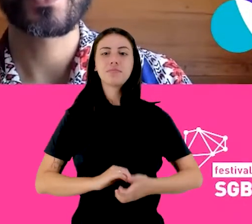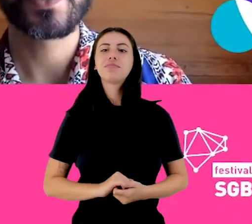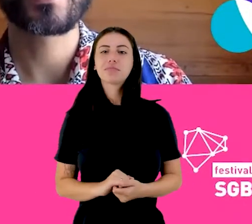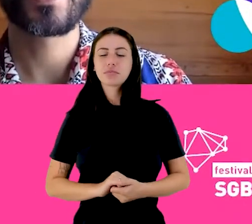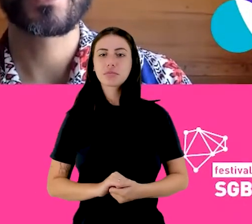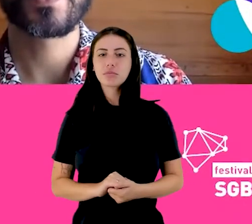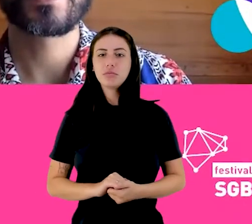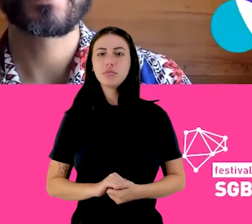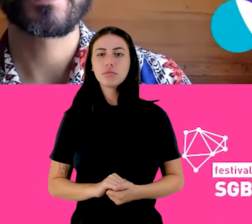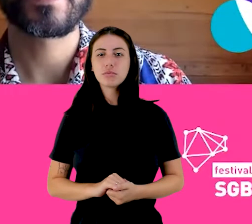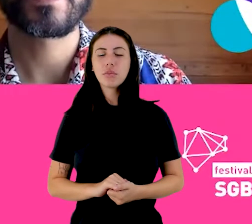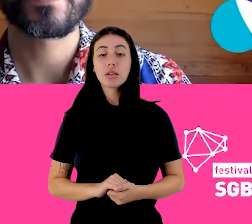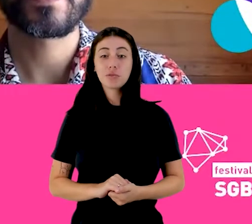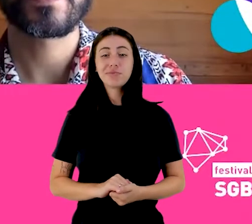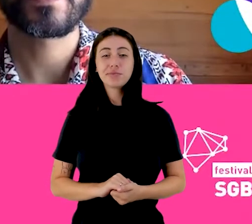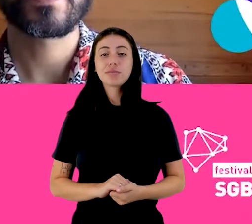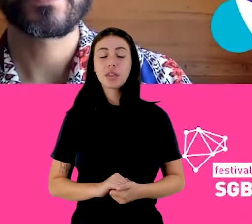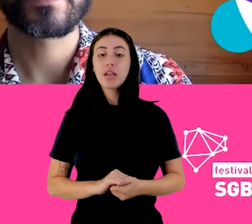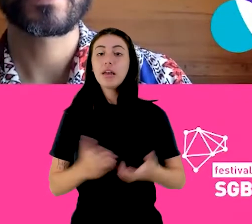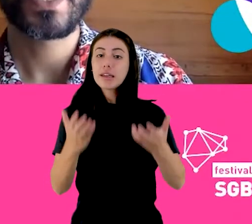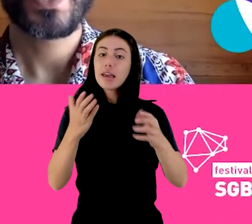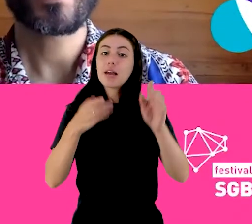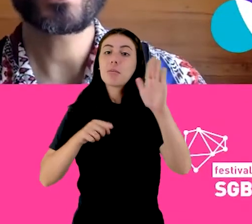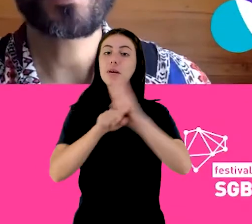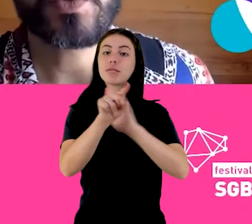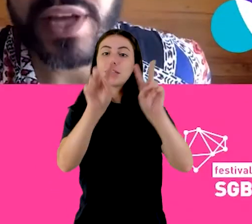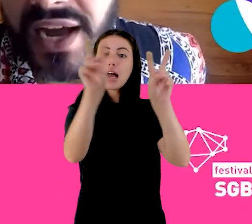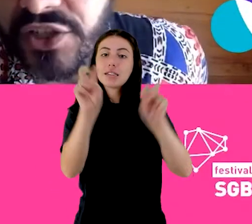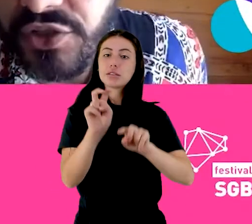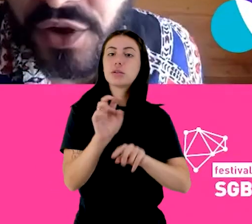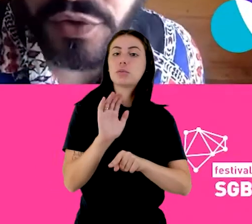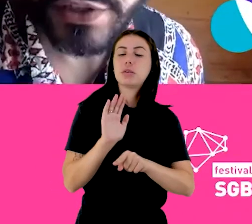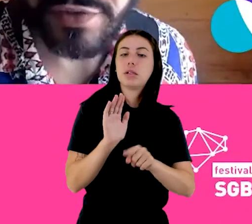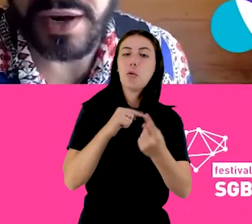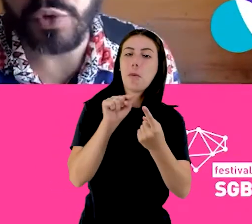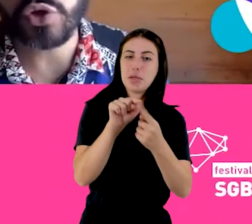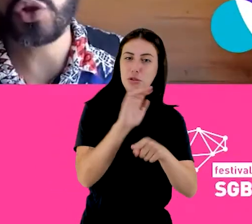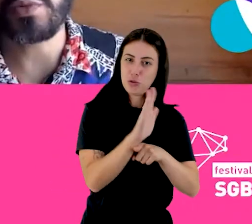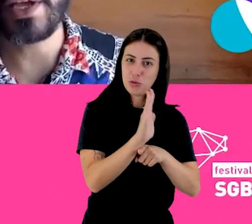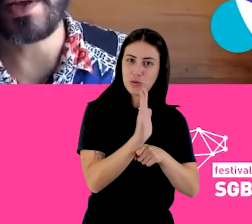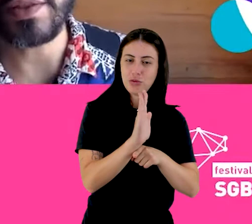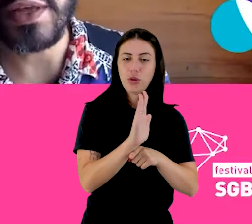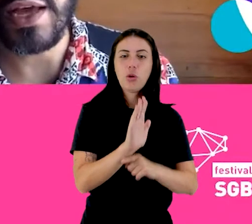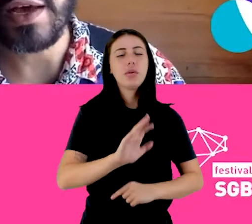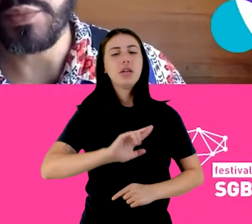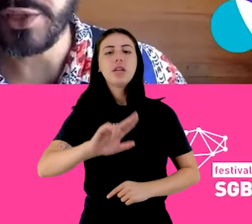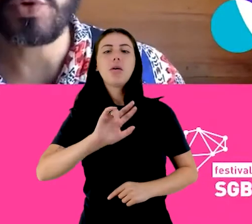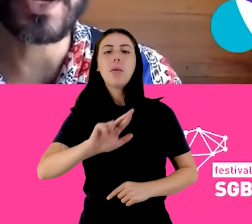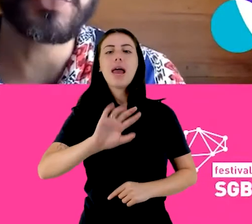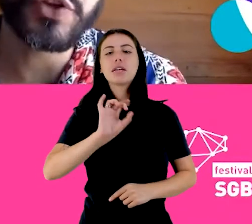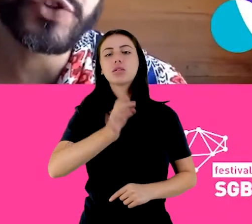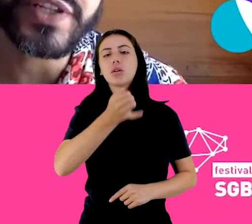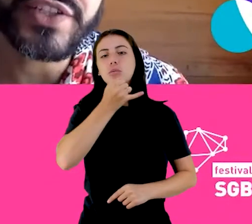trabalho maravilhoso, mas ele também te despende muita energia. Eu ia até te perguntar, você fala muito sobre, por